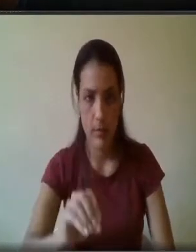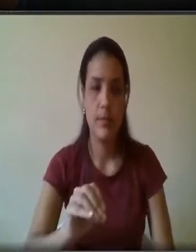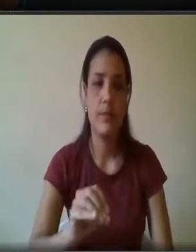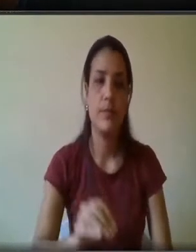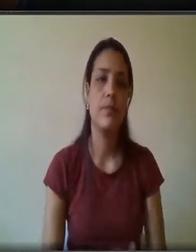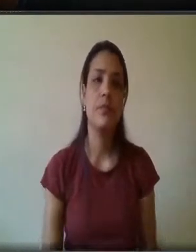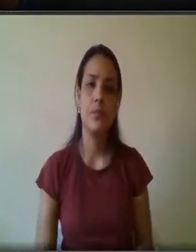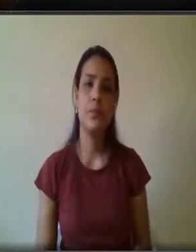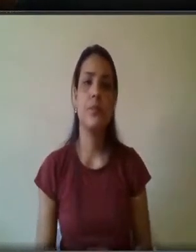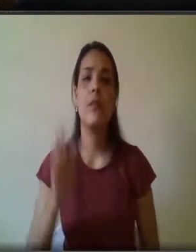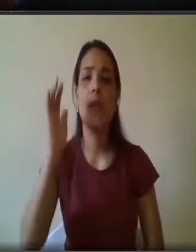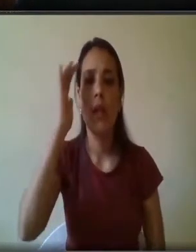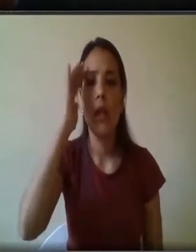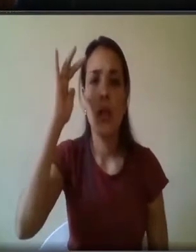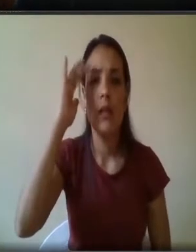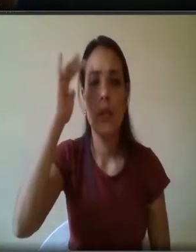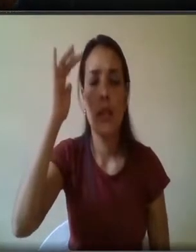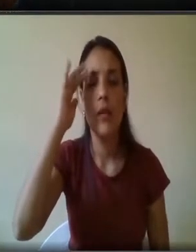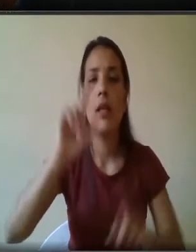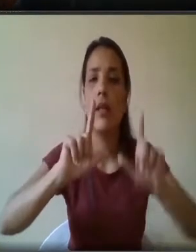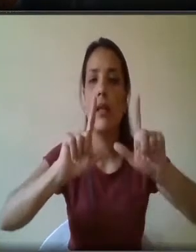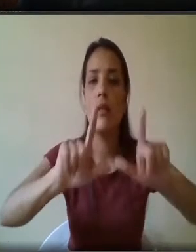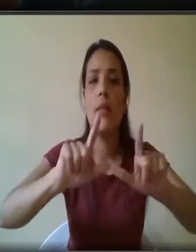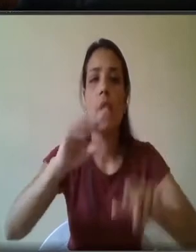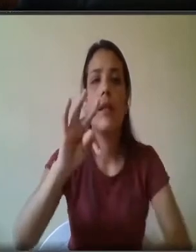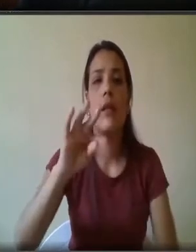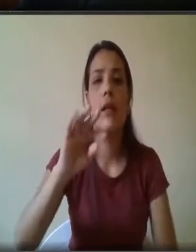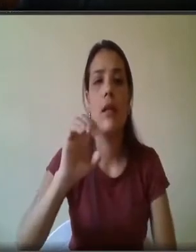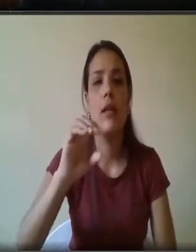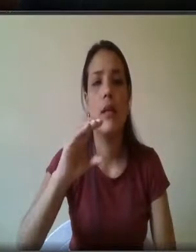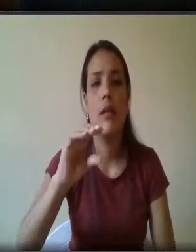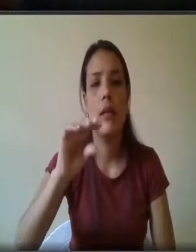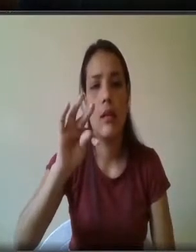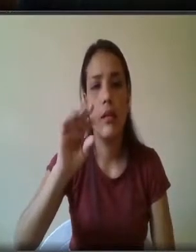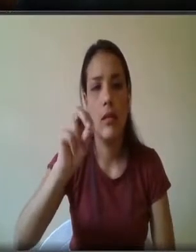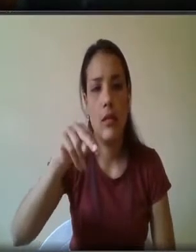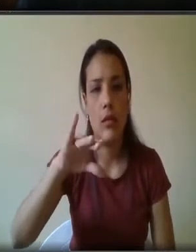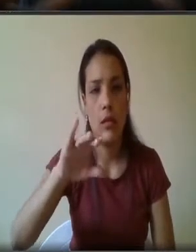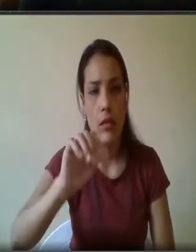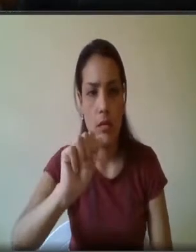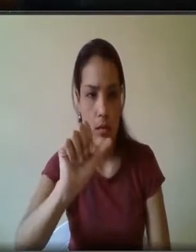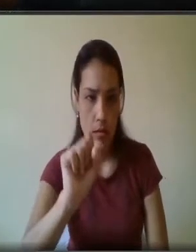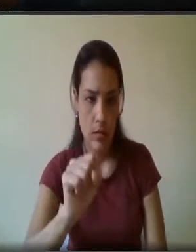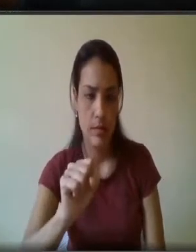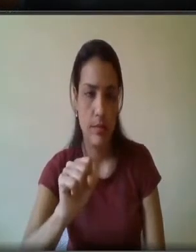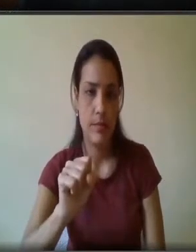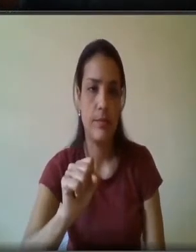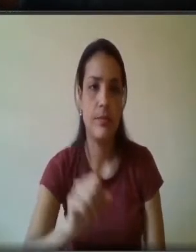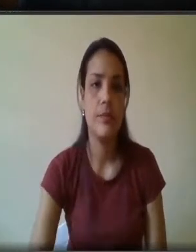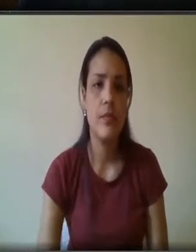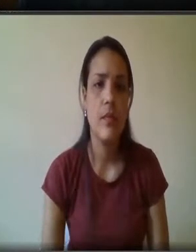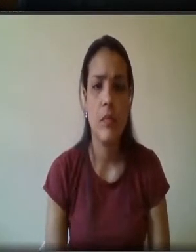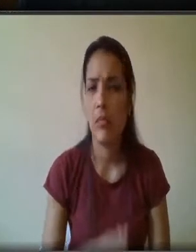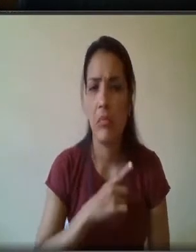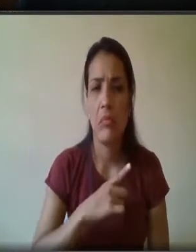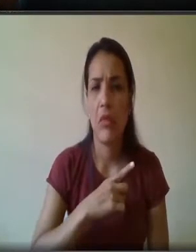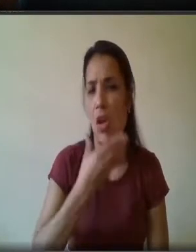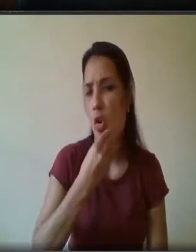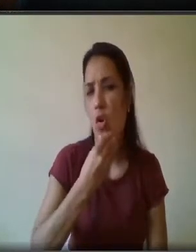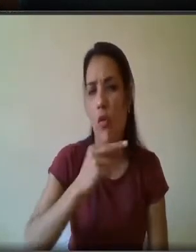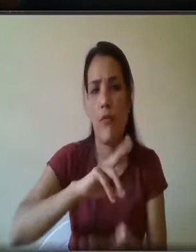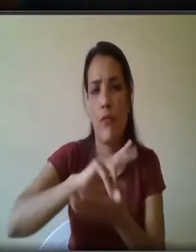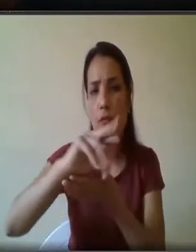tectônicas, os geólogos que trabalharam isso, Aaron Hesse e Robert Deans, e mais outros